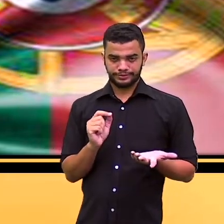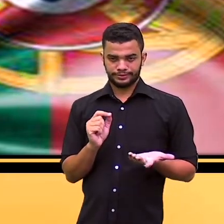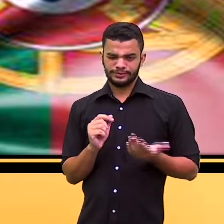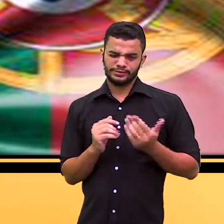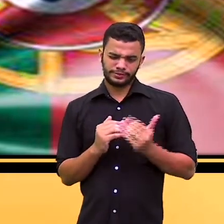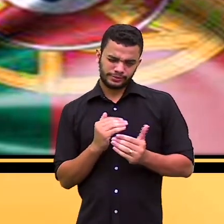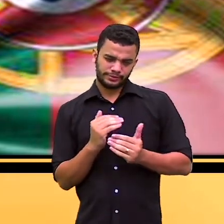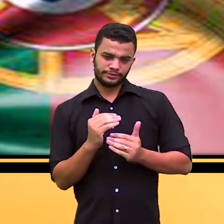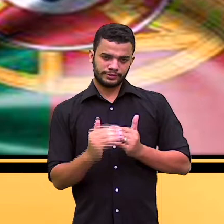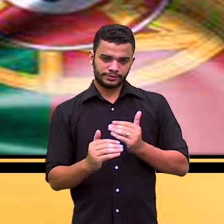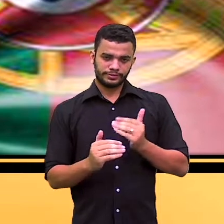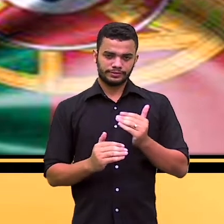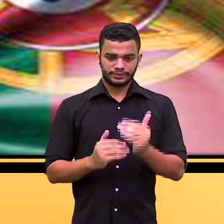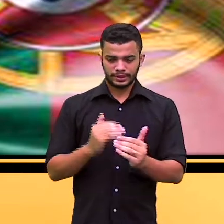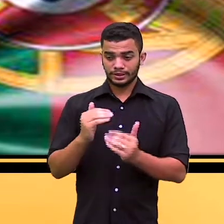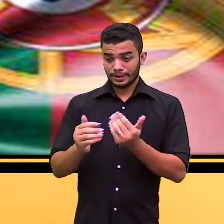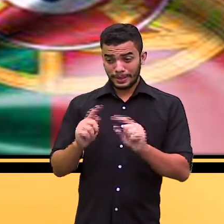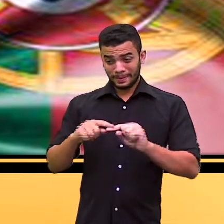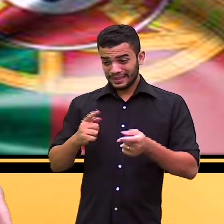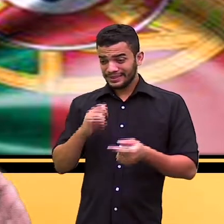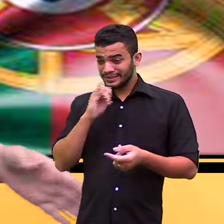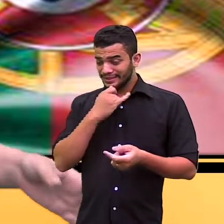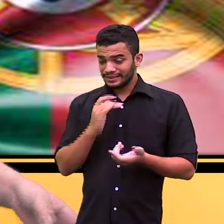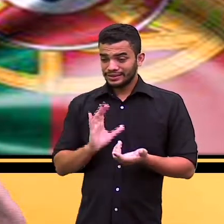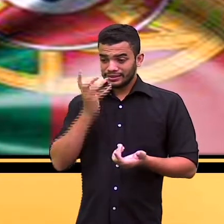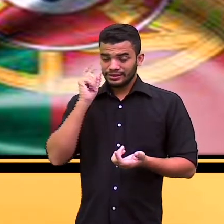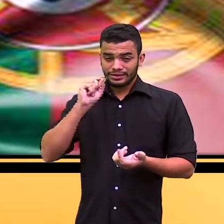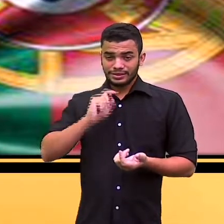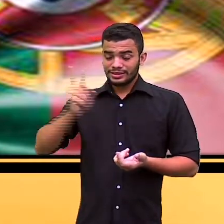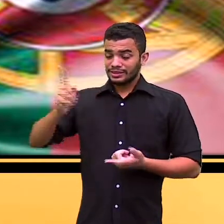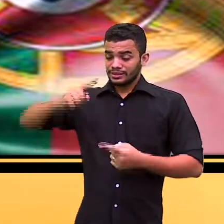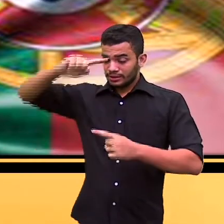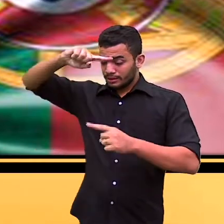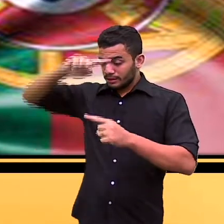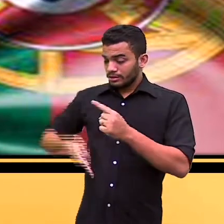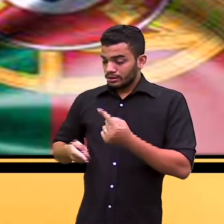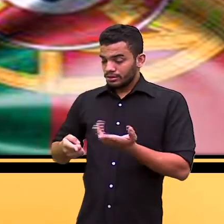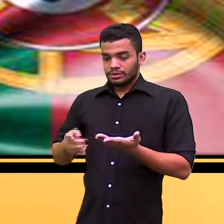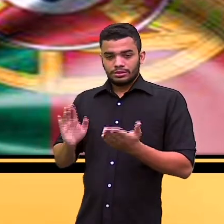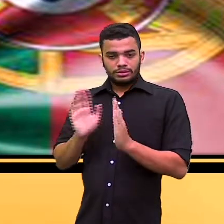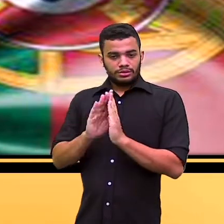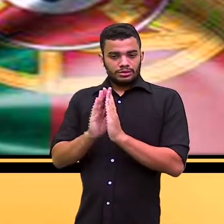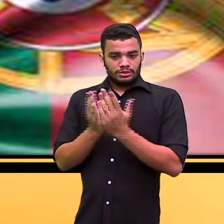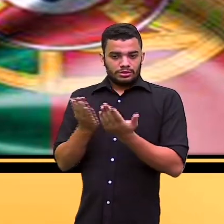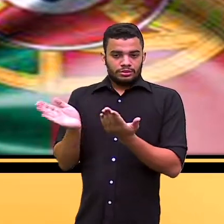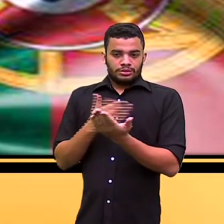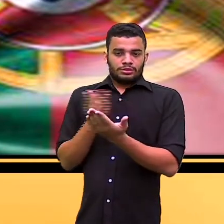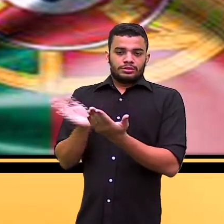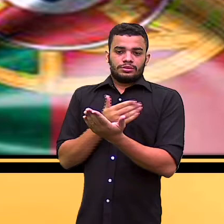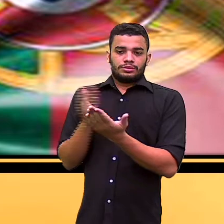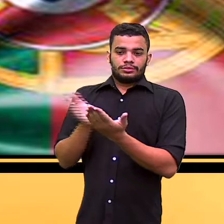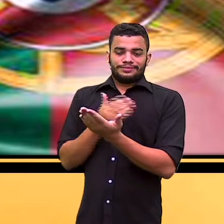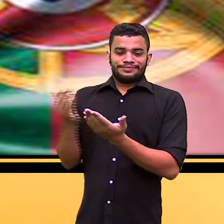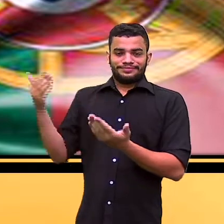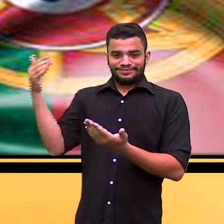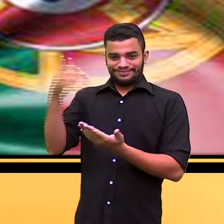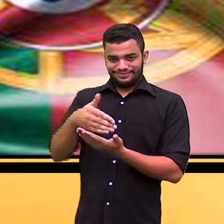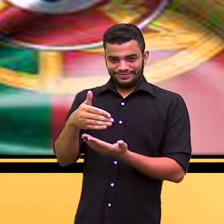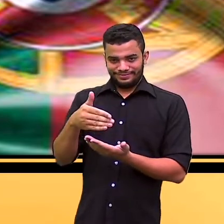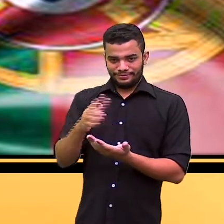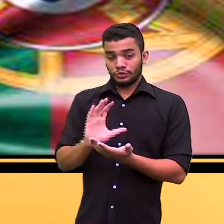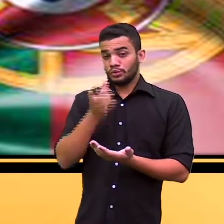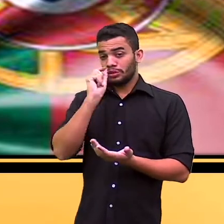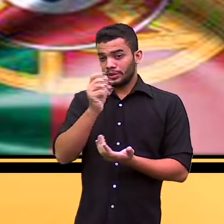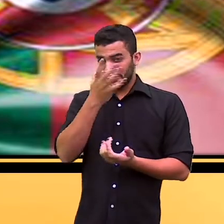da entrada de livros, a proibição da imprensa na colônia, muitos colonos conseguiram driblar essa